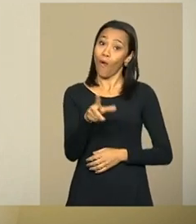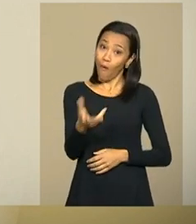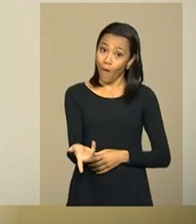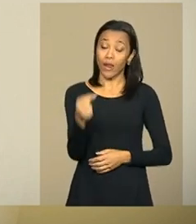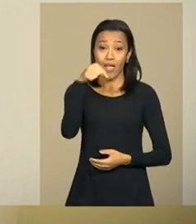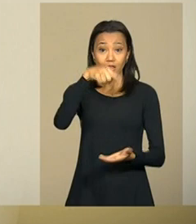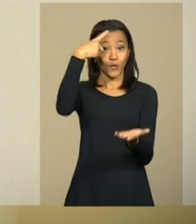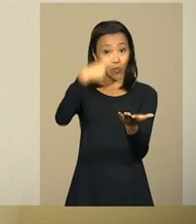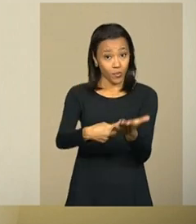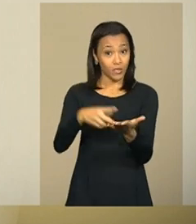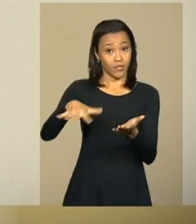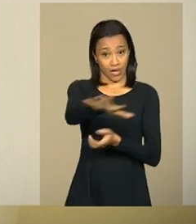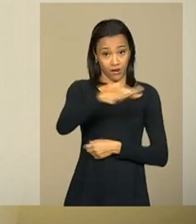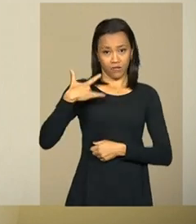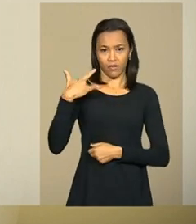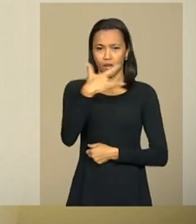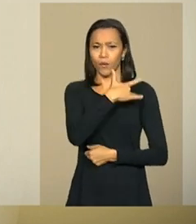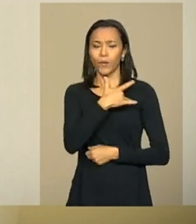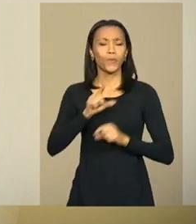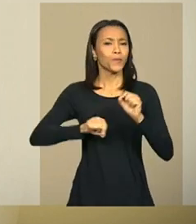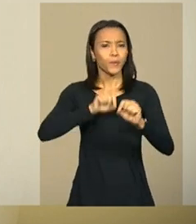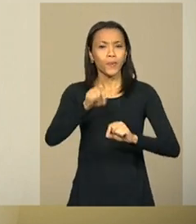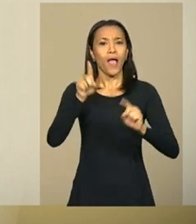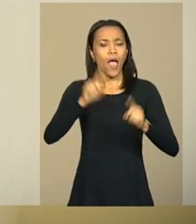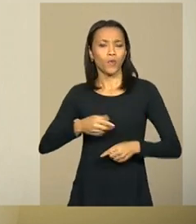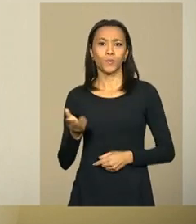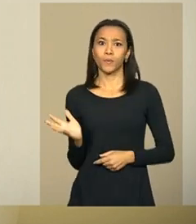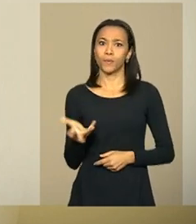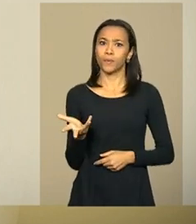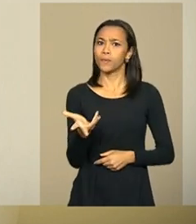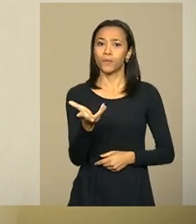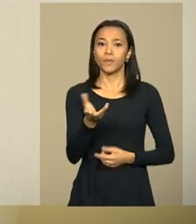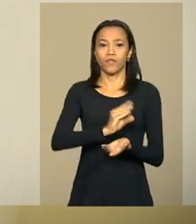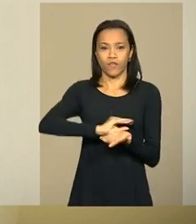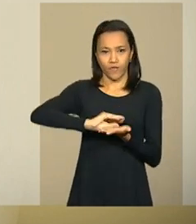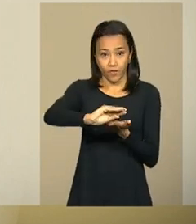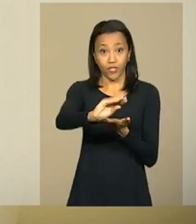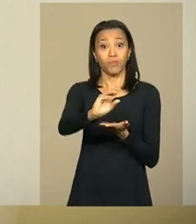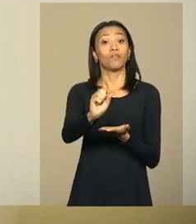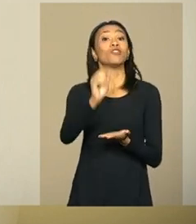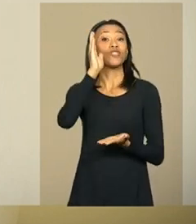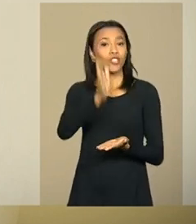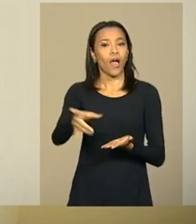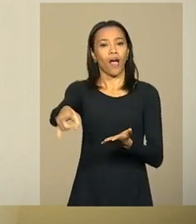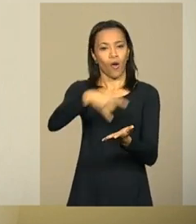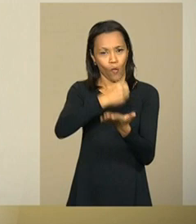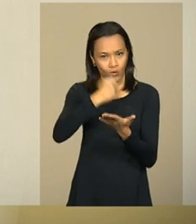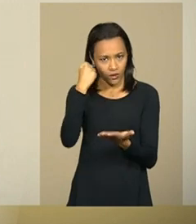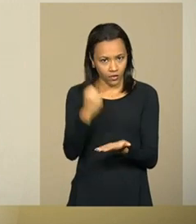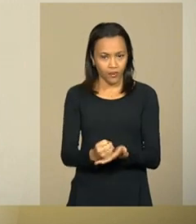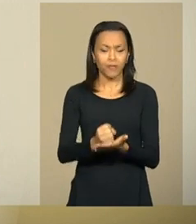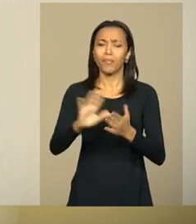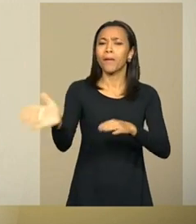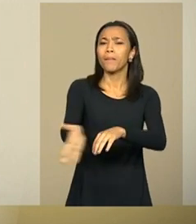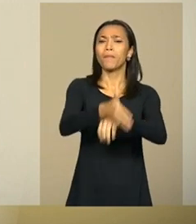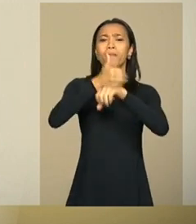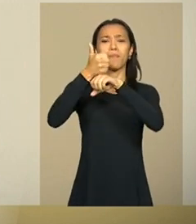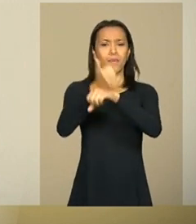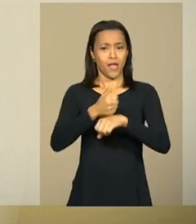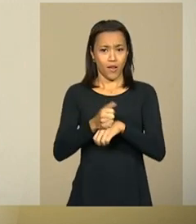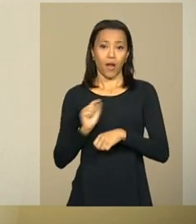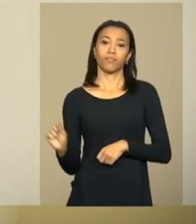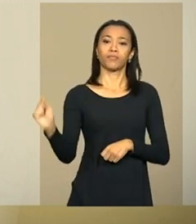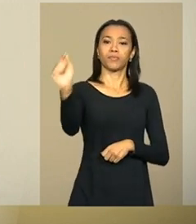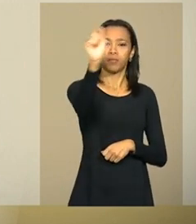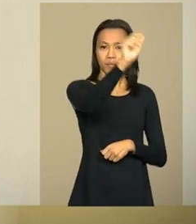pacto pela saúde contempla a aceleração dos investimentos já contratados para melhorar a estrutura da